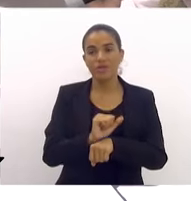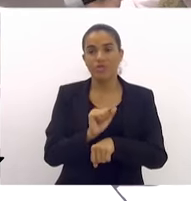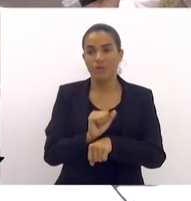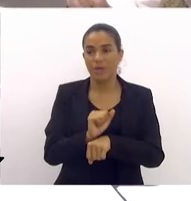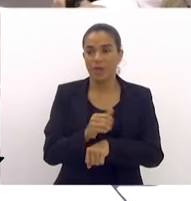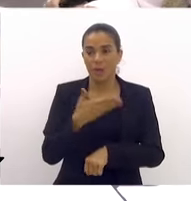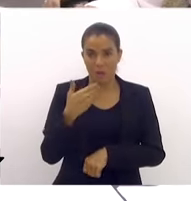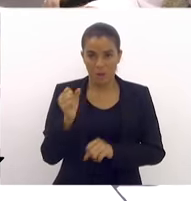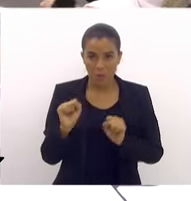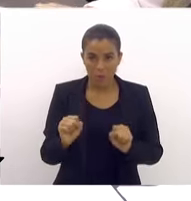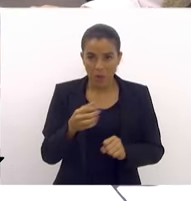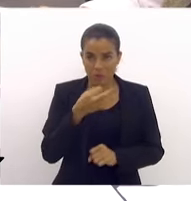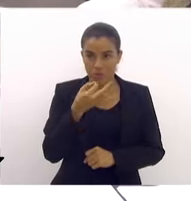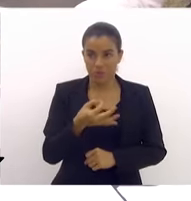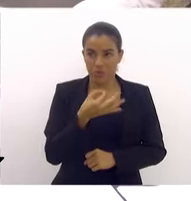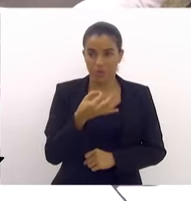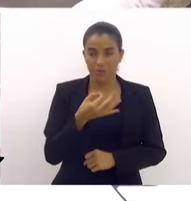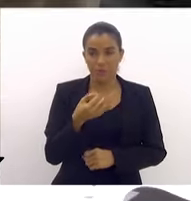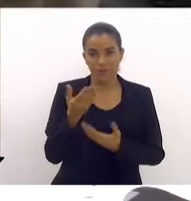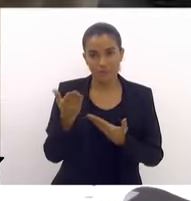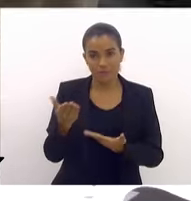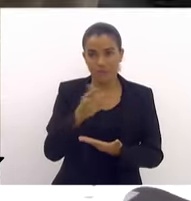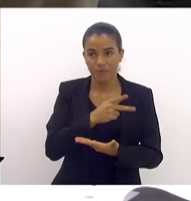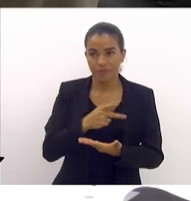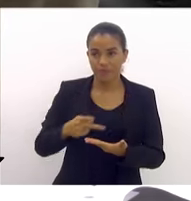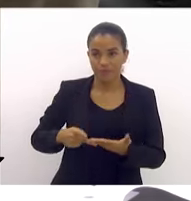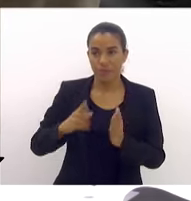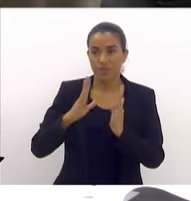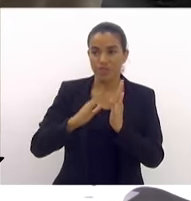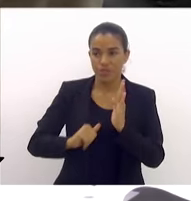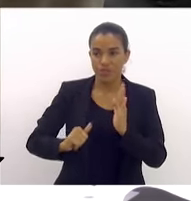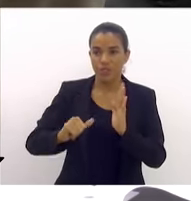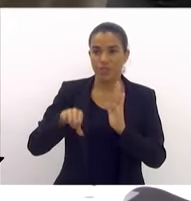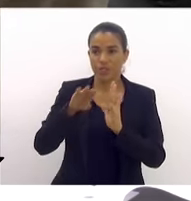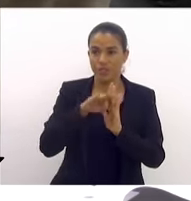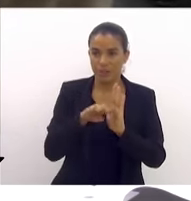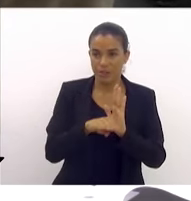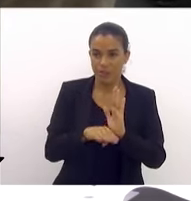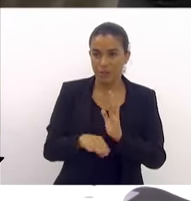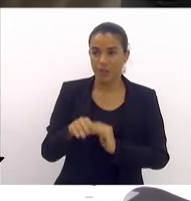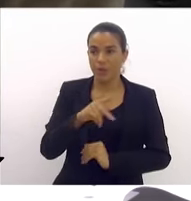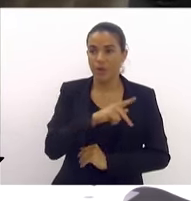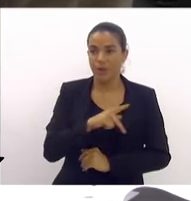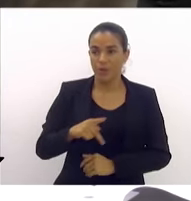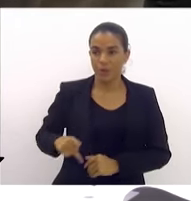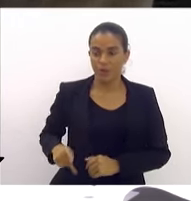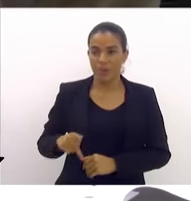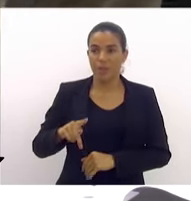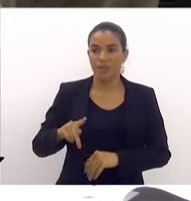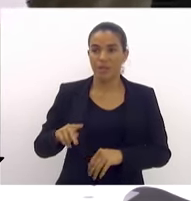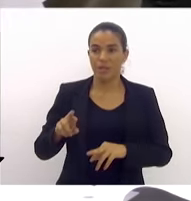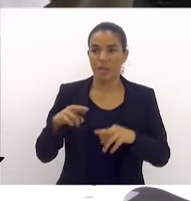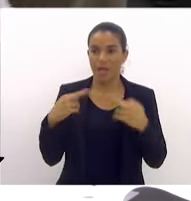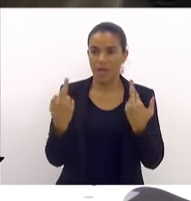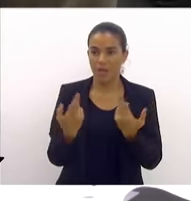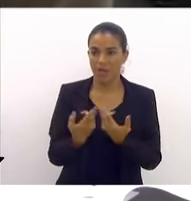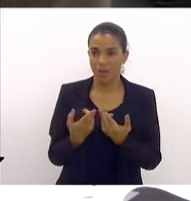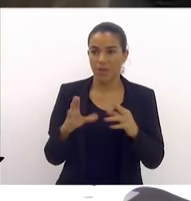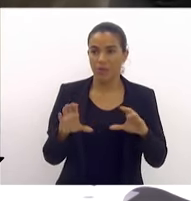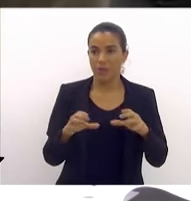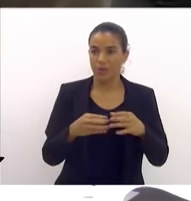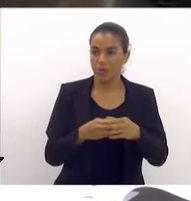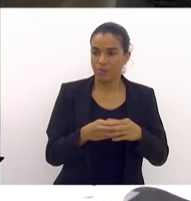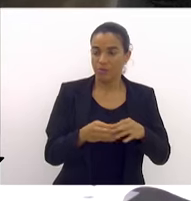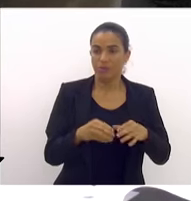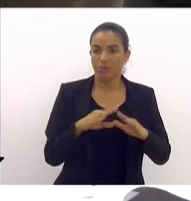queria dar uma sugestão. Pois não. Vossa Excelência retira de pauta. O presidente, na reunião do Conselho do Colégio do